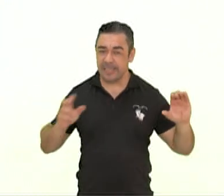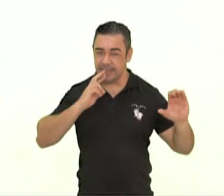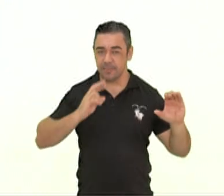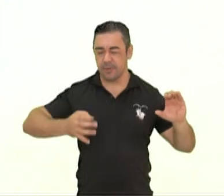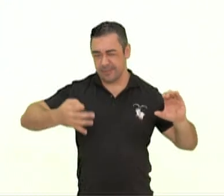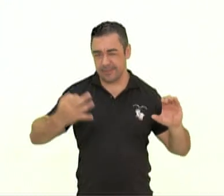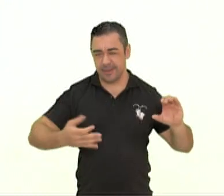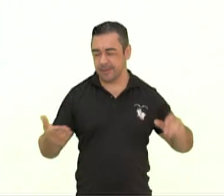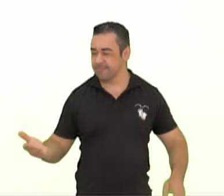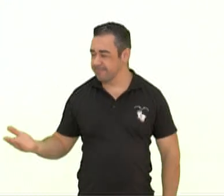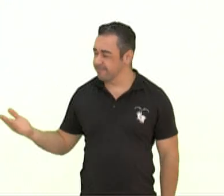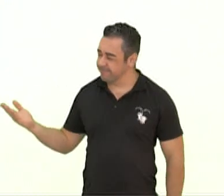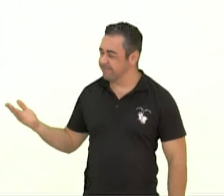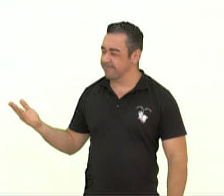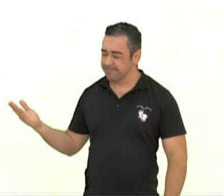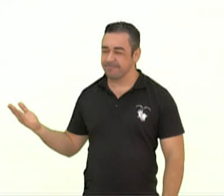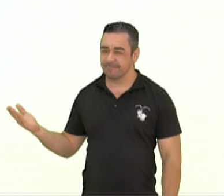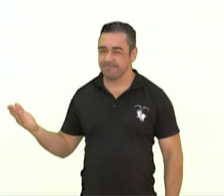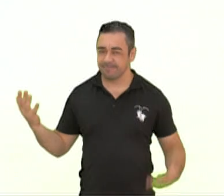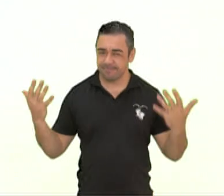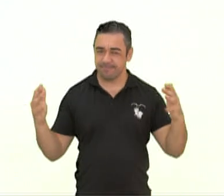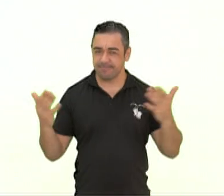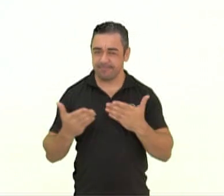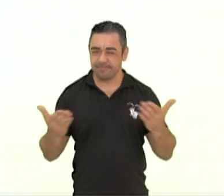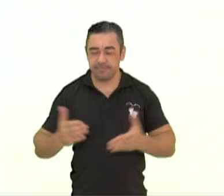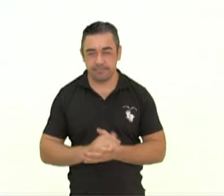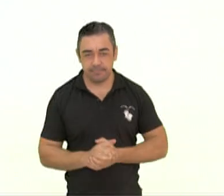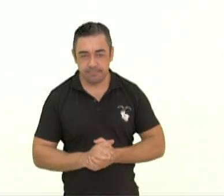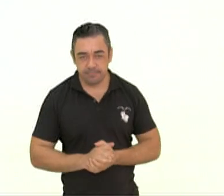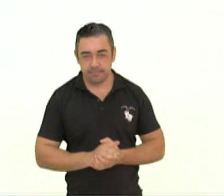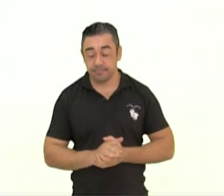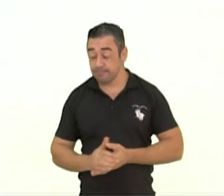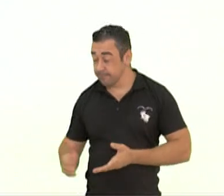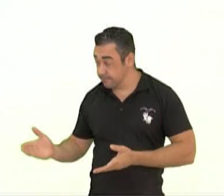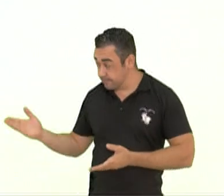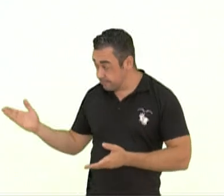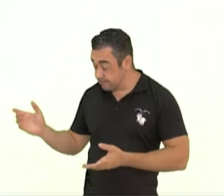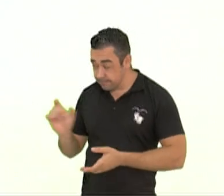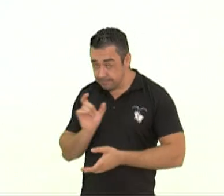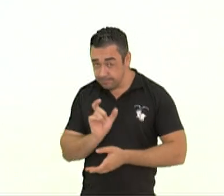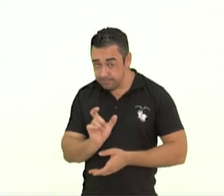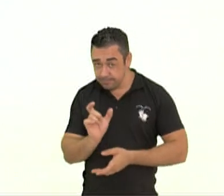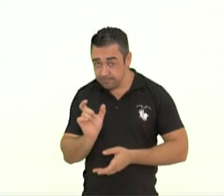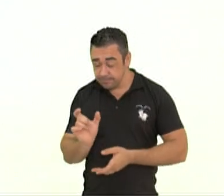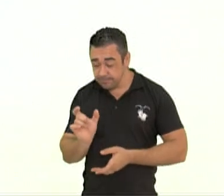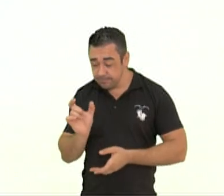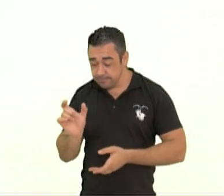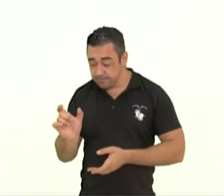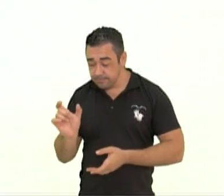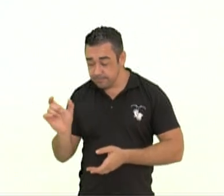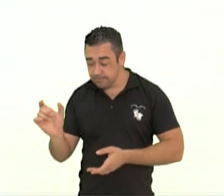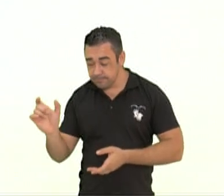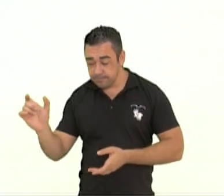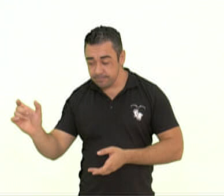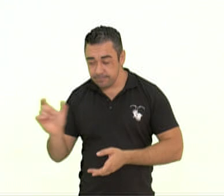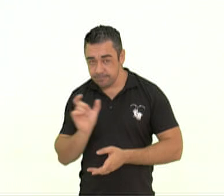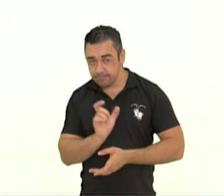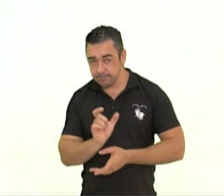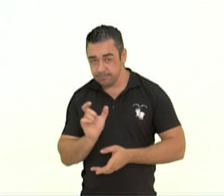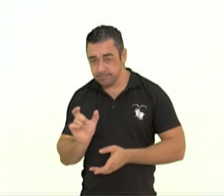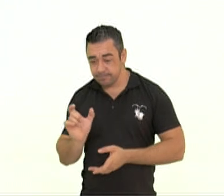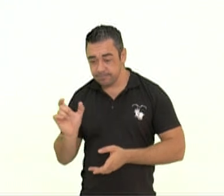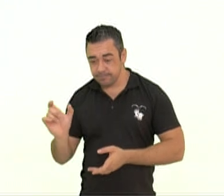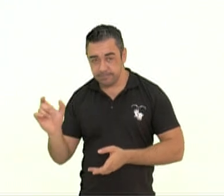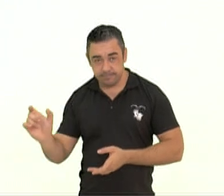é a corretíssima. Então, portanto, já que, com efeito, porque, ora,